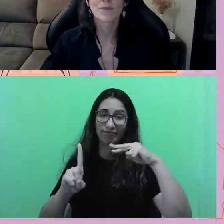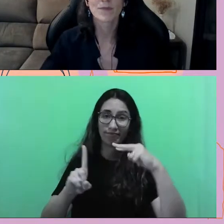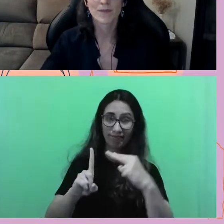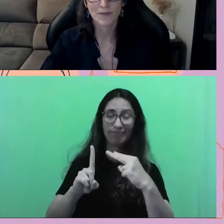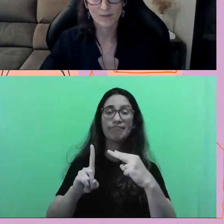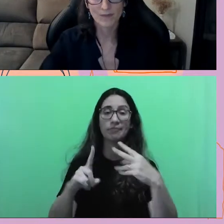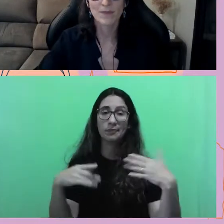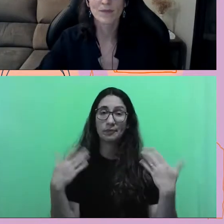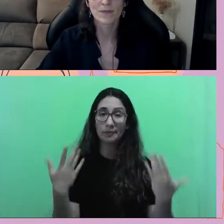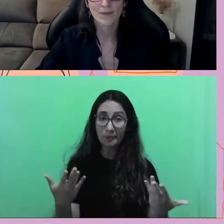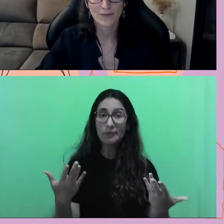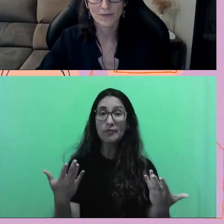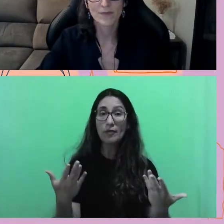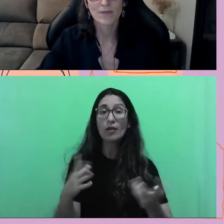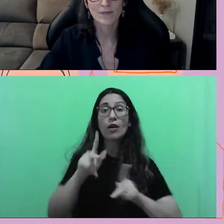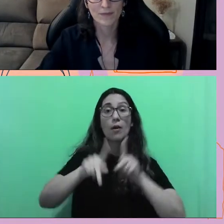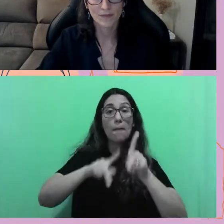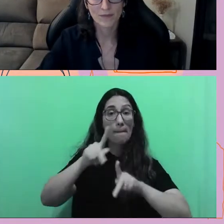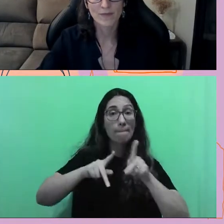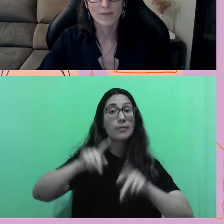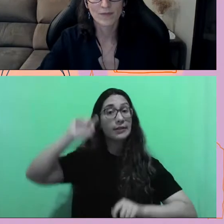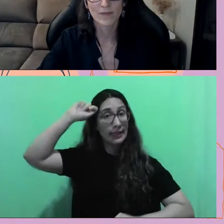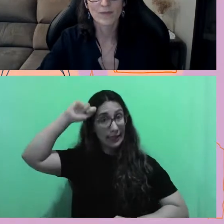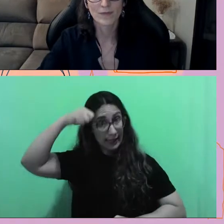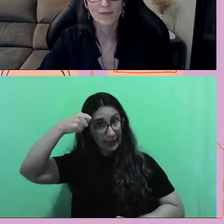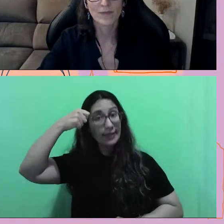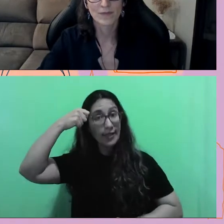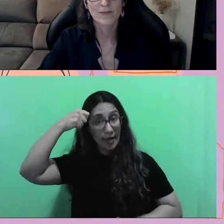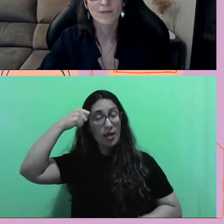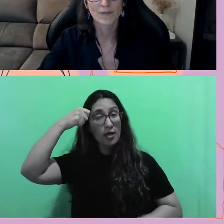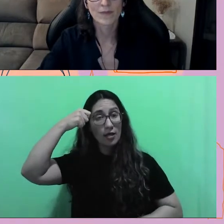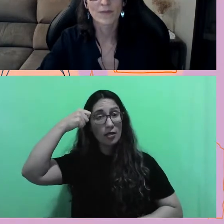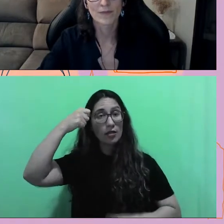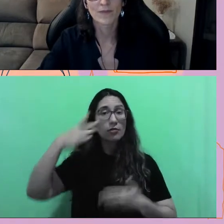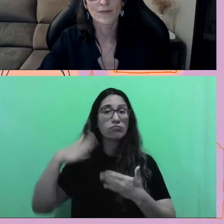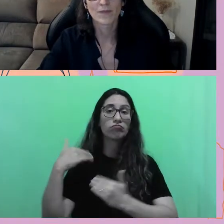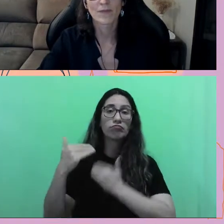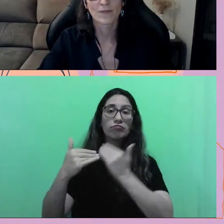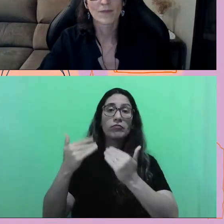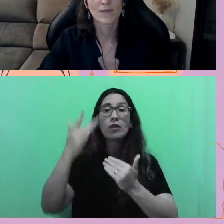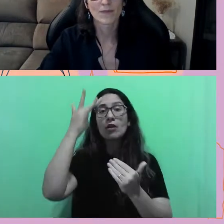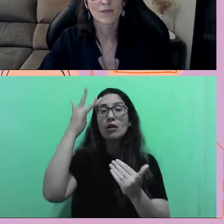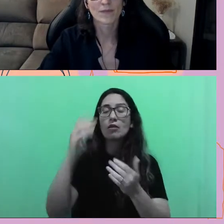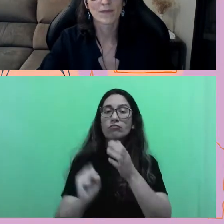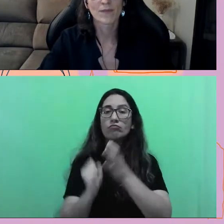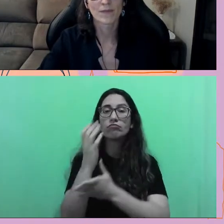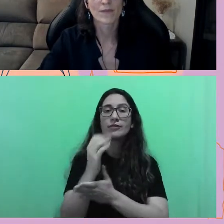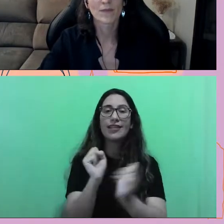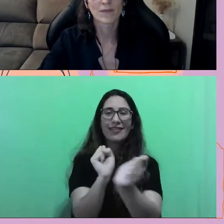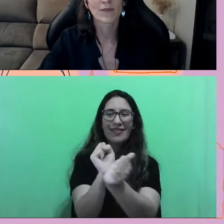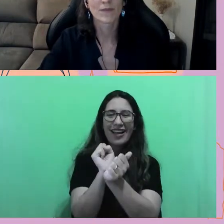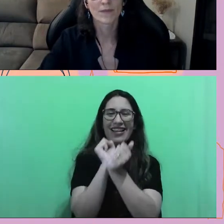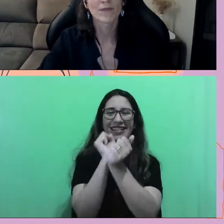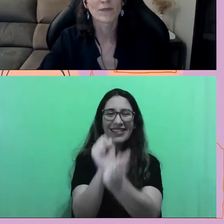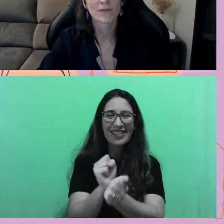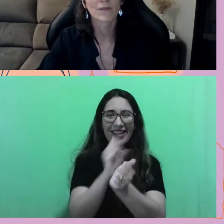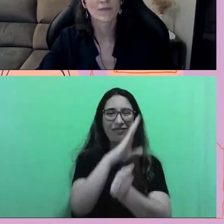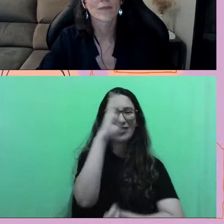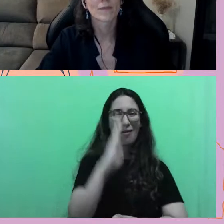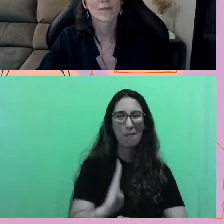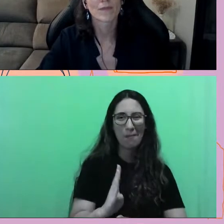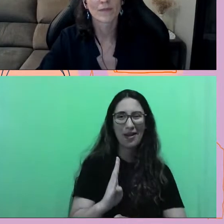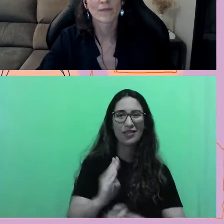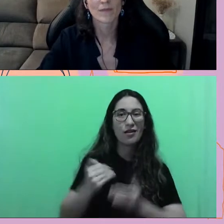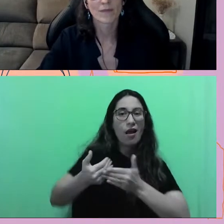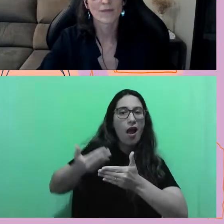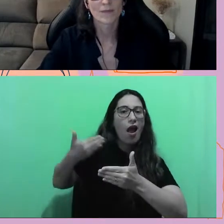reconhecer... A população negra, por exemplo, só existe a partir do momento em que a escravidão começa a existir no Brasil. Não tem